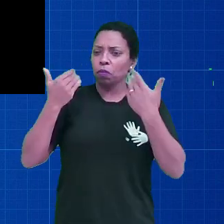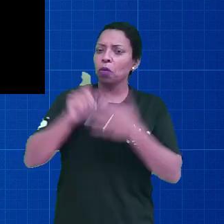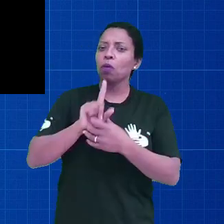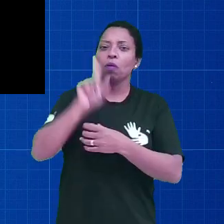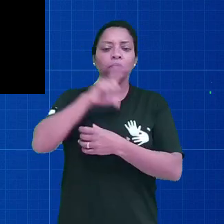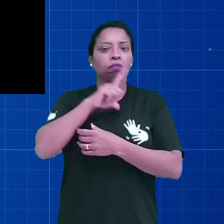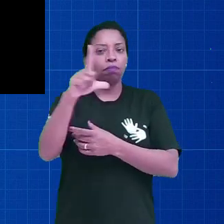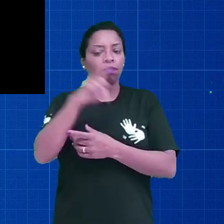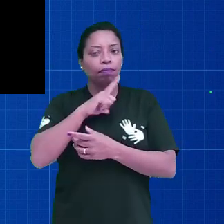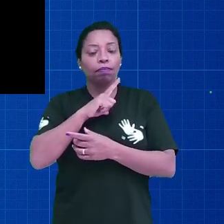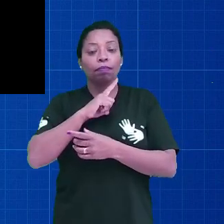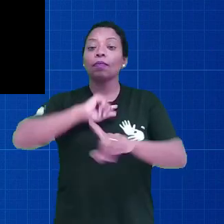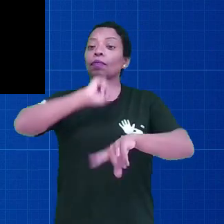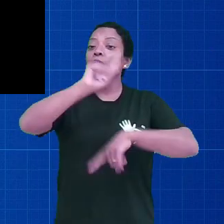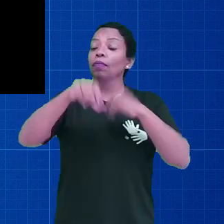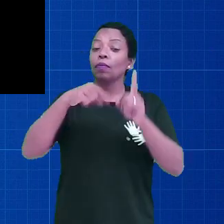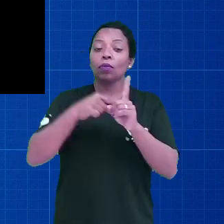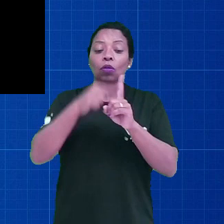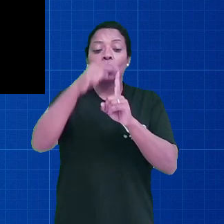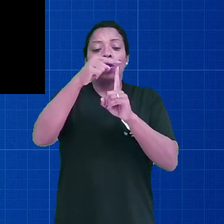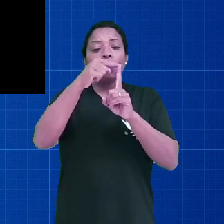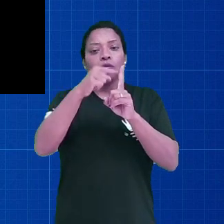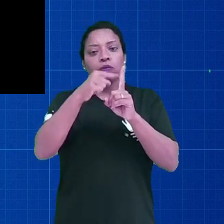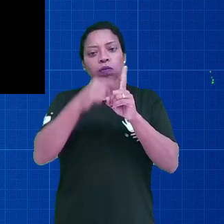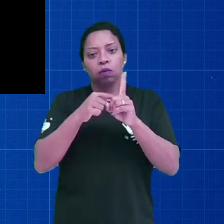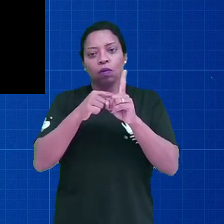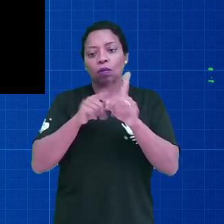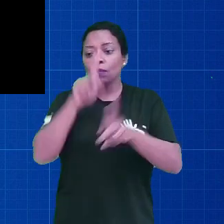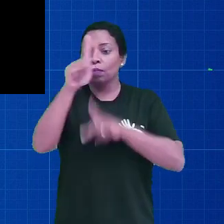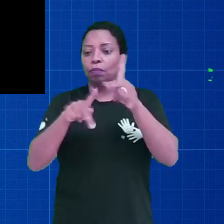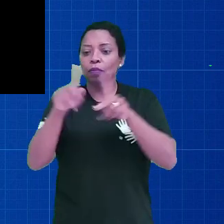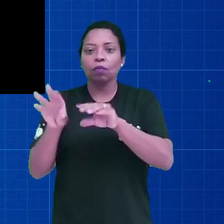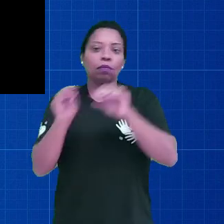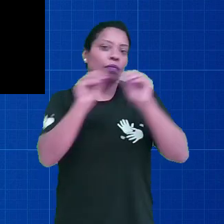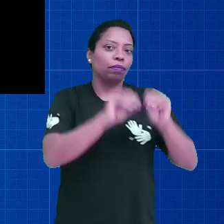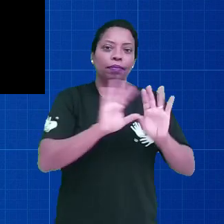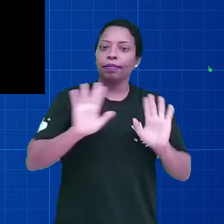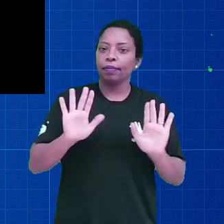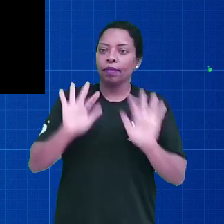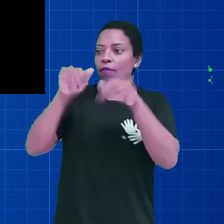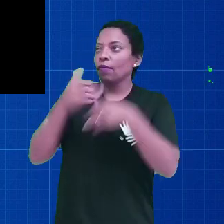e, consequentemente, o fim da civilização viking naquela região.